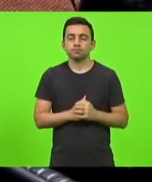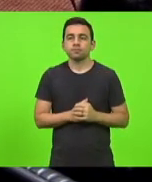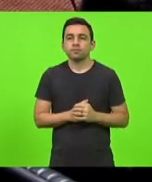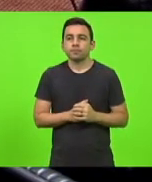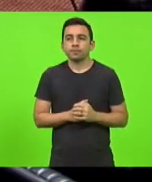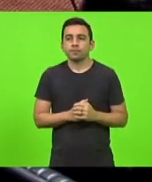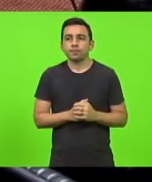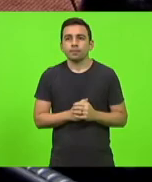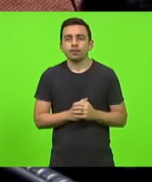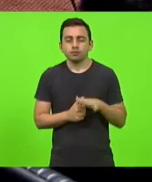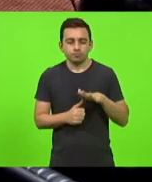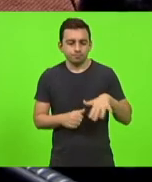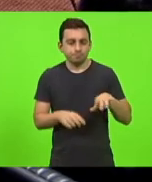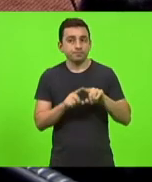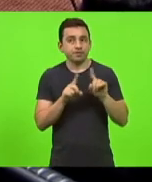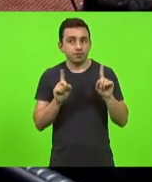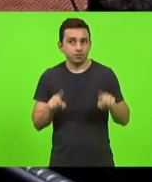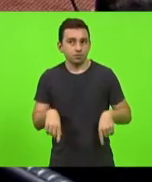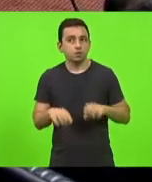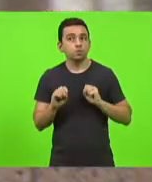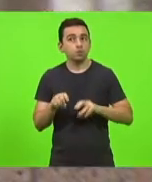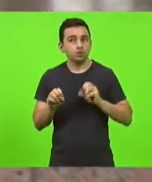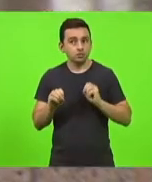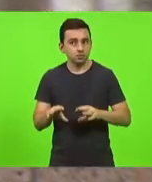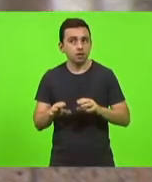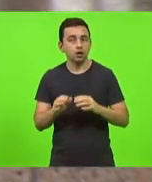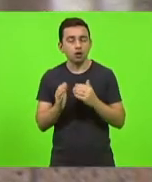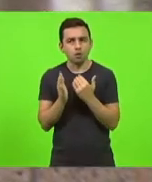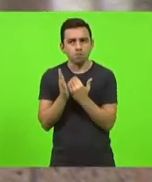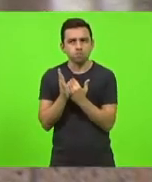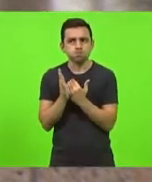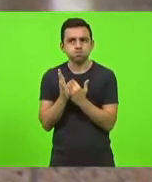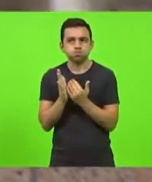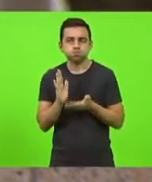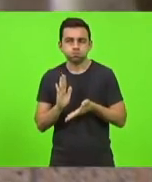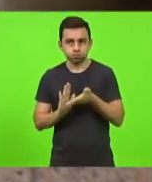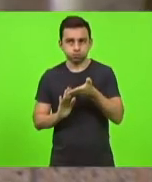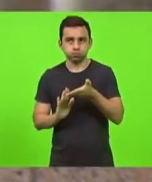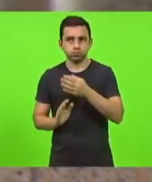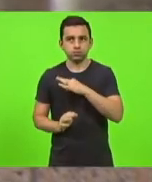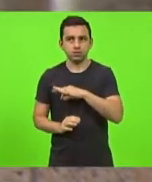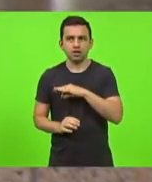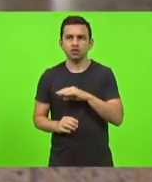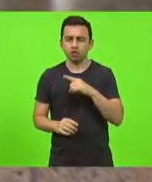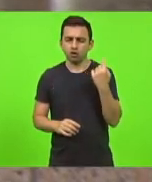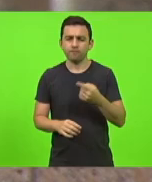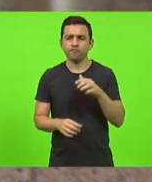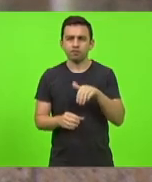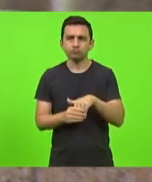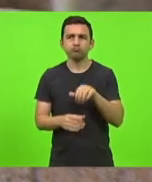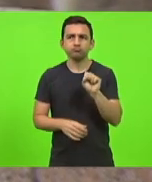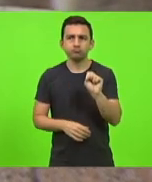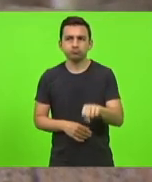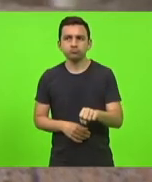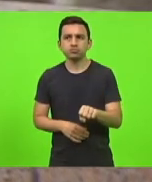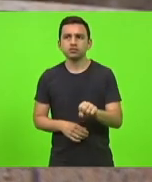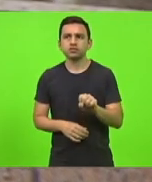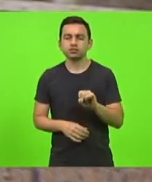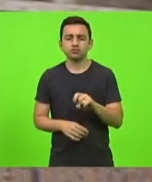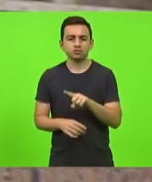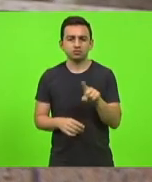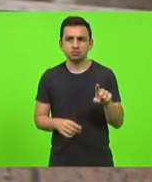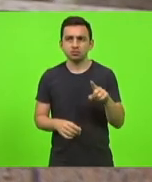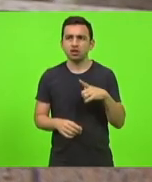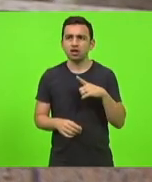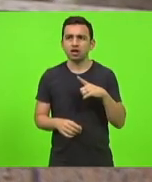os servidores da educação tenham aumento a partir de janeiro, vota sim, porque se todos se abstiverem, não tem aumento, não